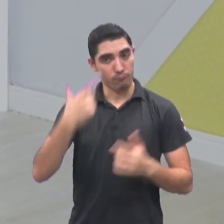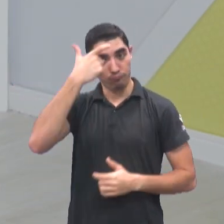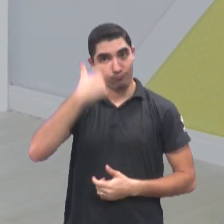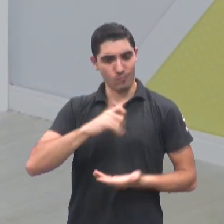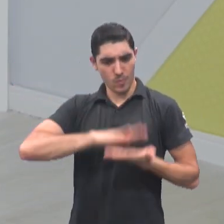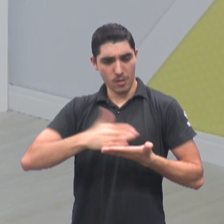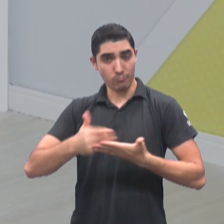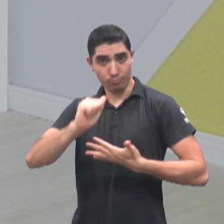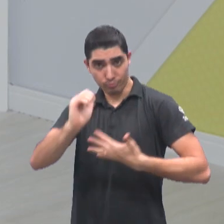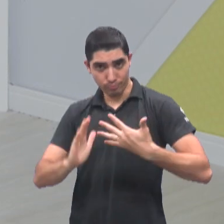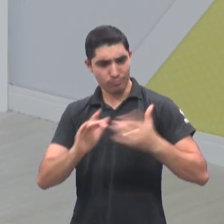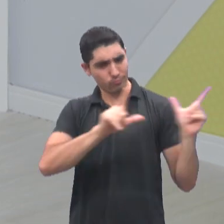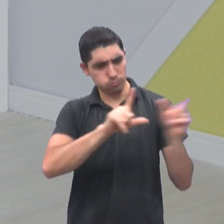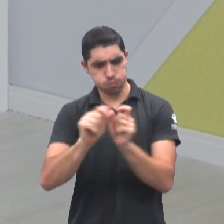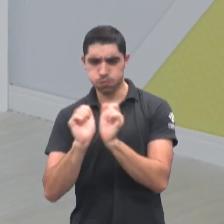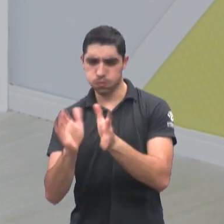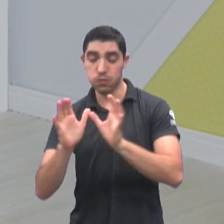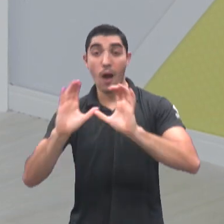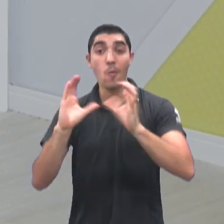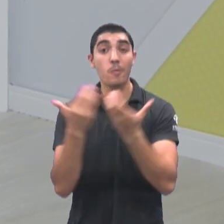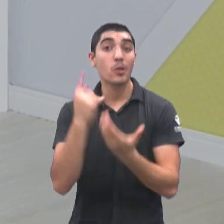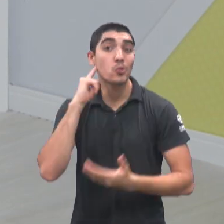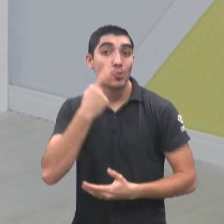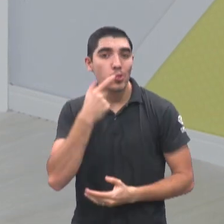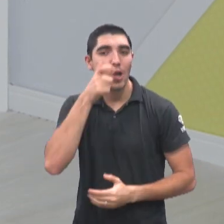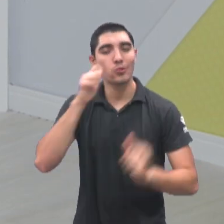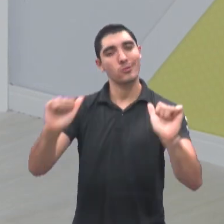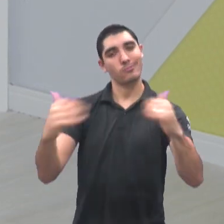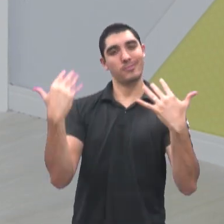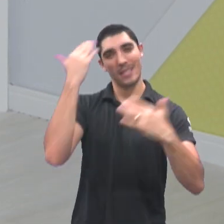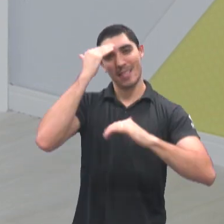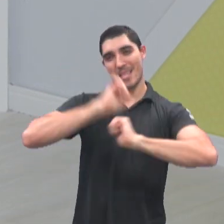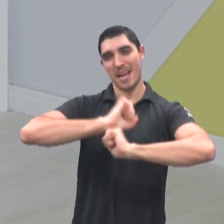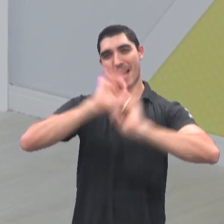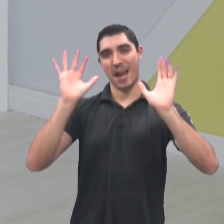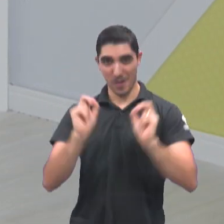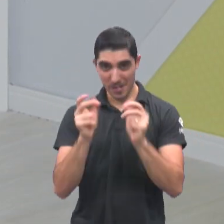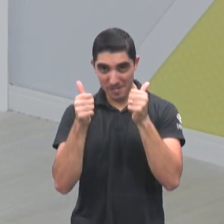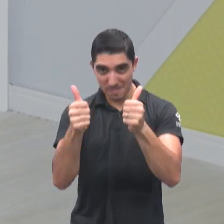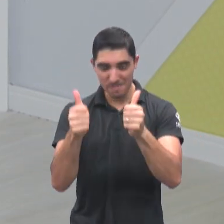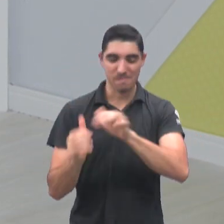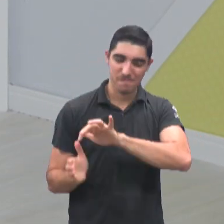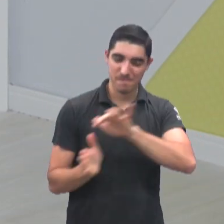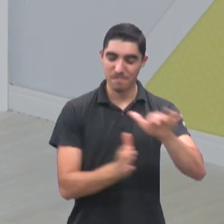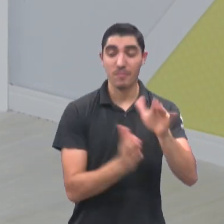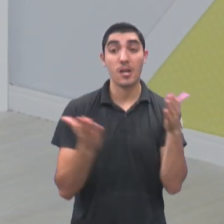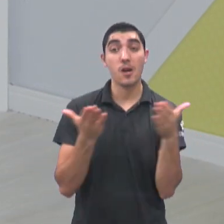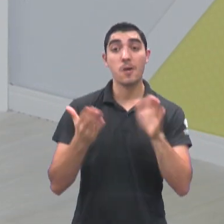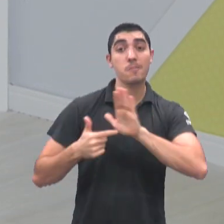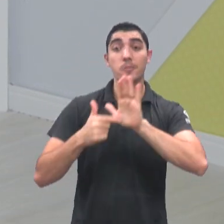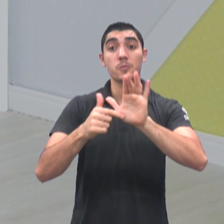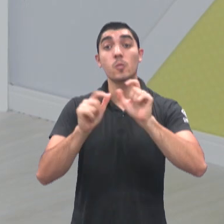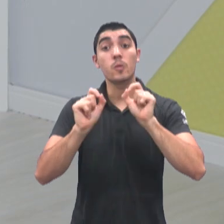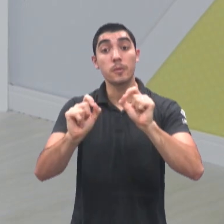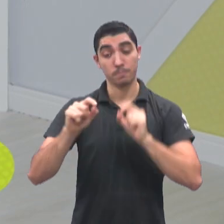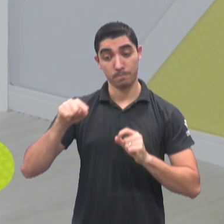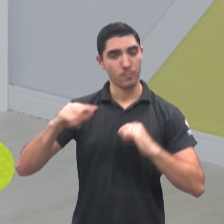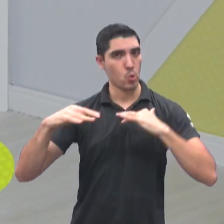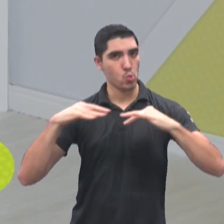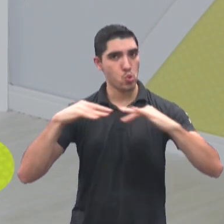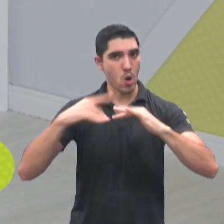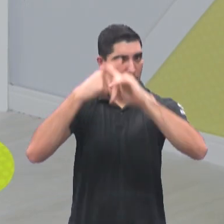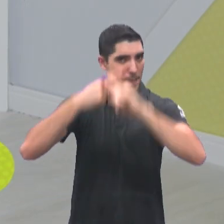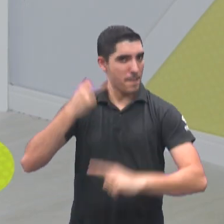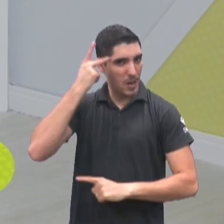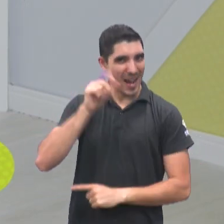informação para a comunidade surda que acompanha o nosso Hora, tá certo? E olha só, a gente começa o programa de hoje falando do empate do Joseense fora de